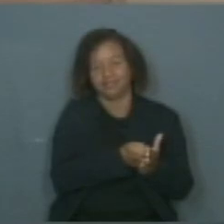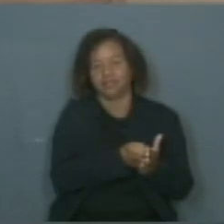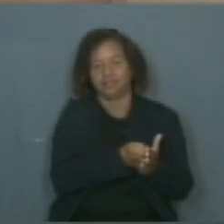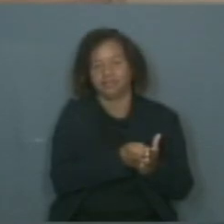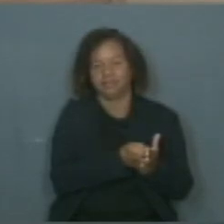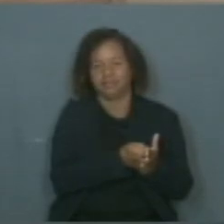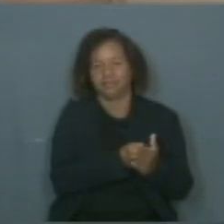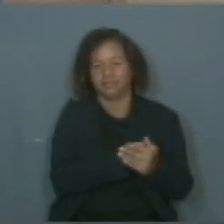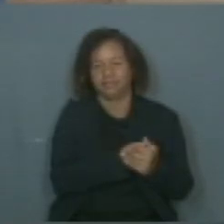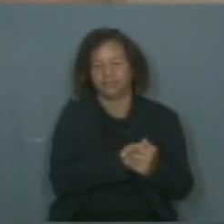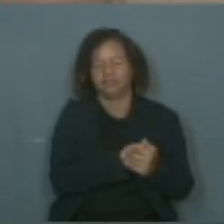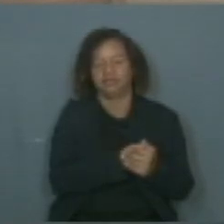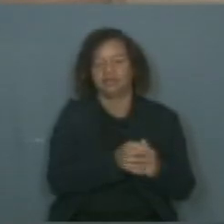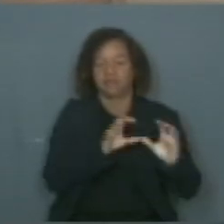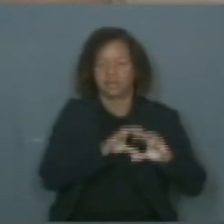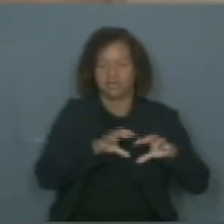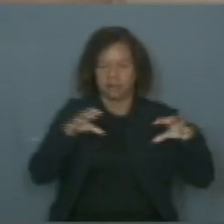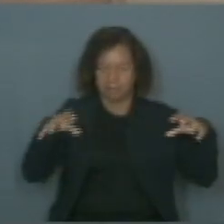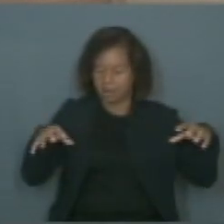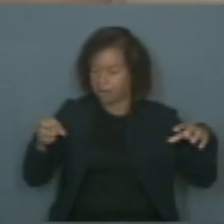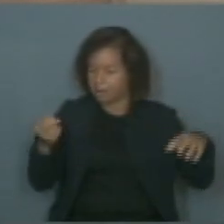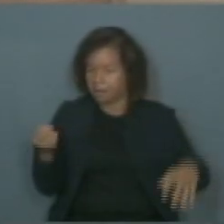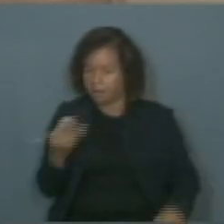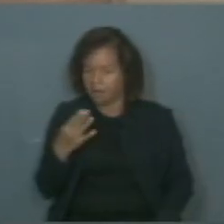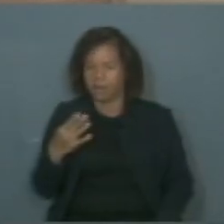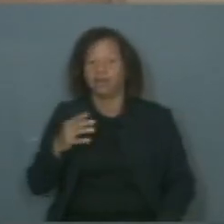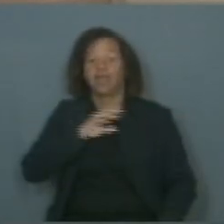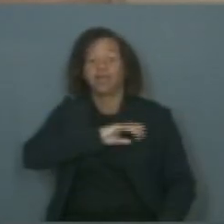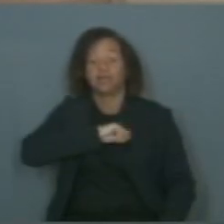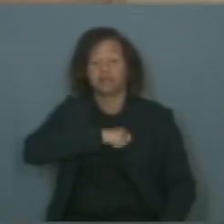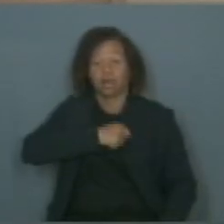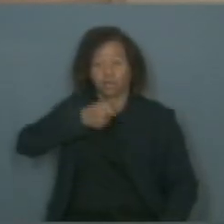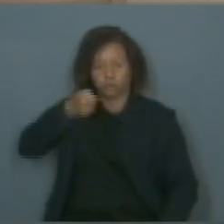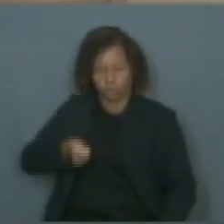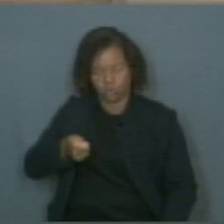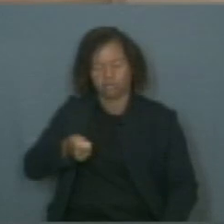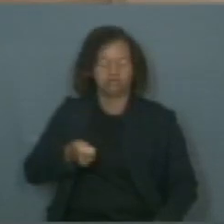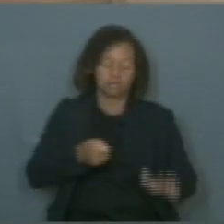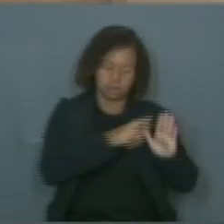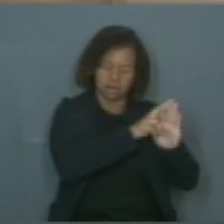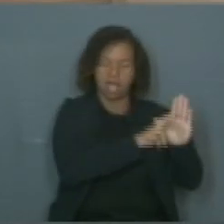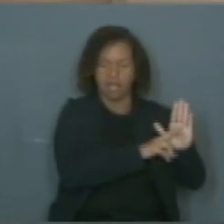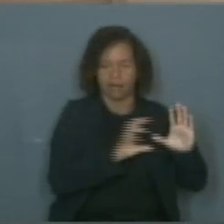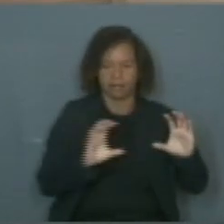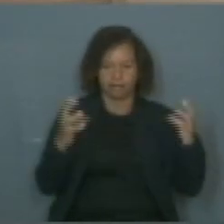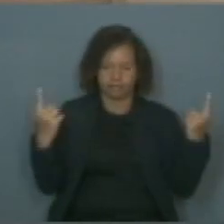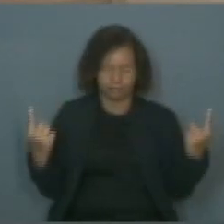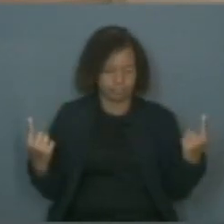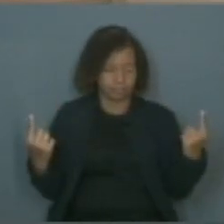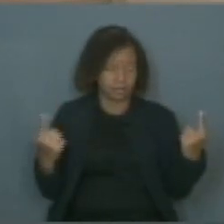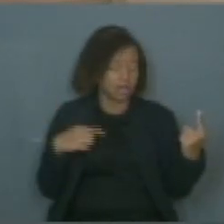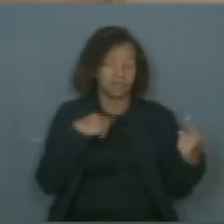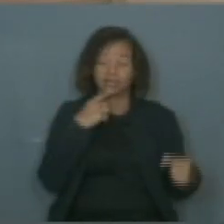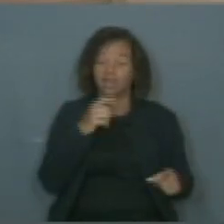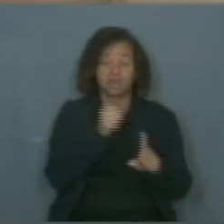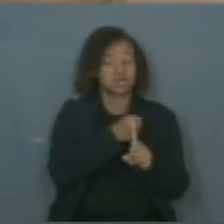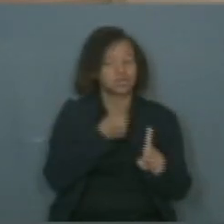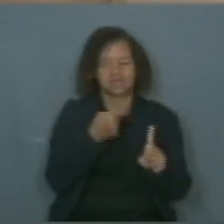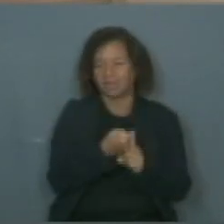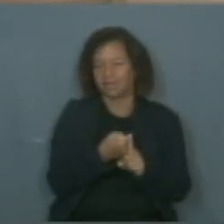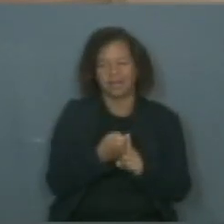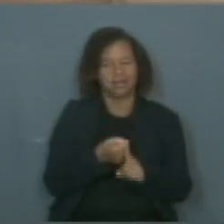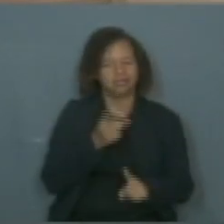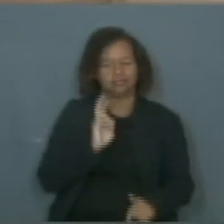Repito, separo bem aqui o que seria ditadura e o que seria regra, tá? Nenhuma sociedade sobreviveu